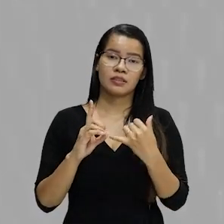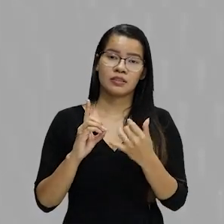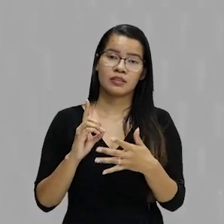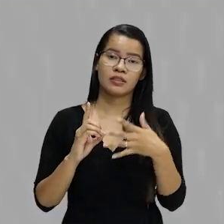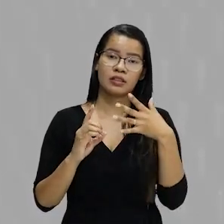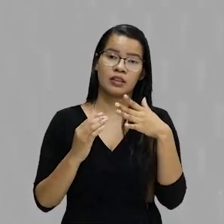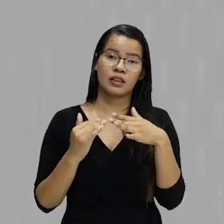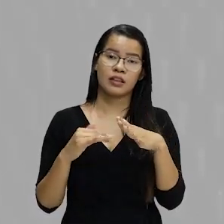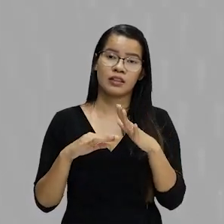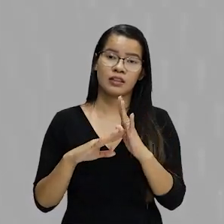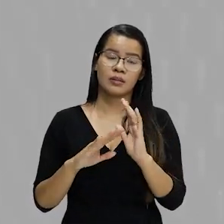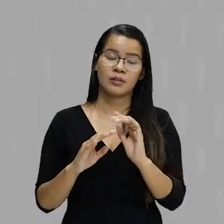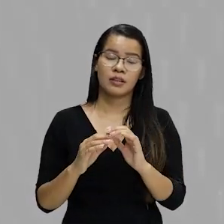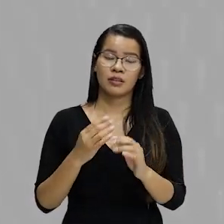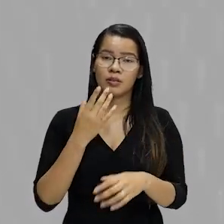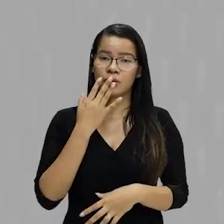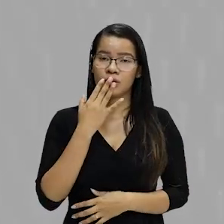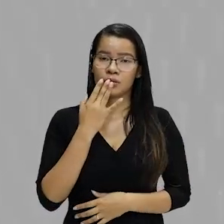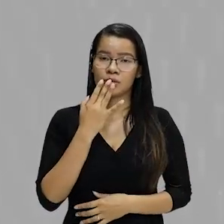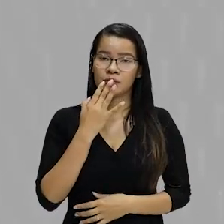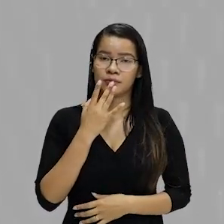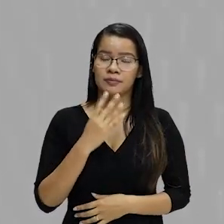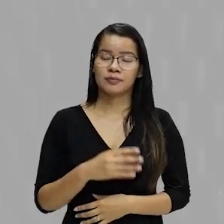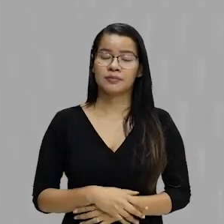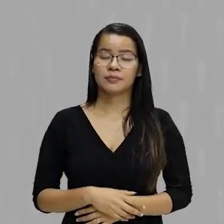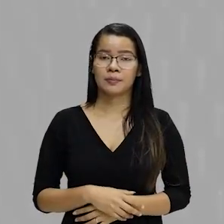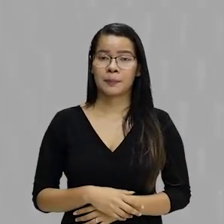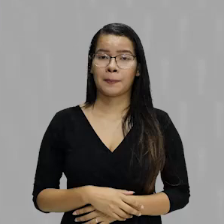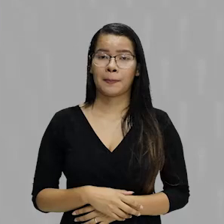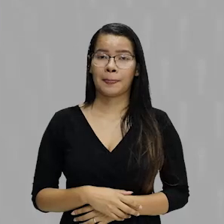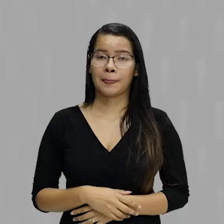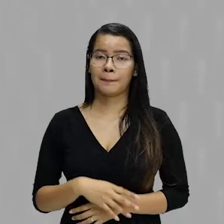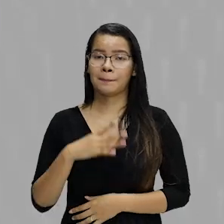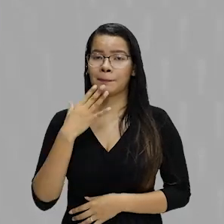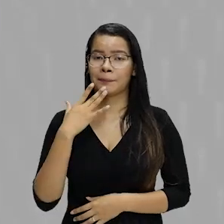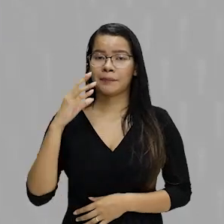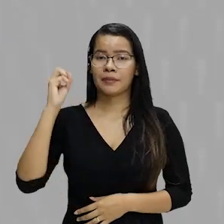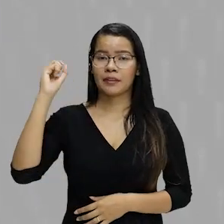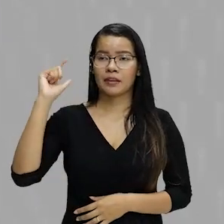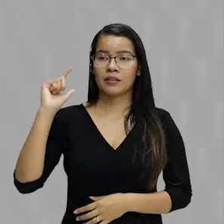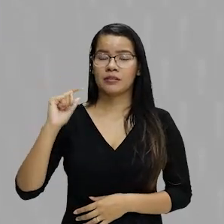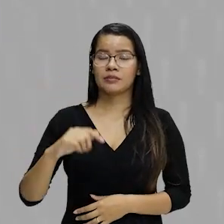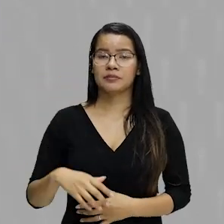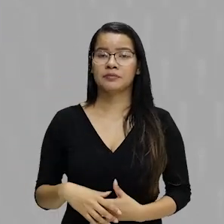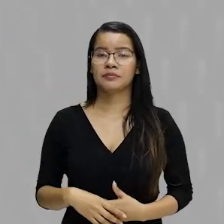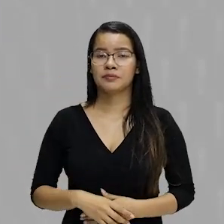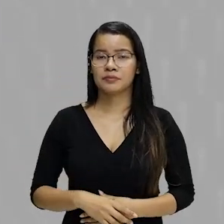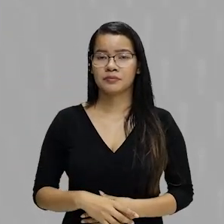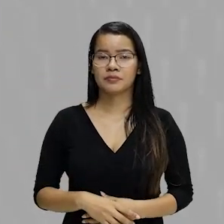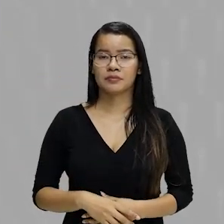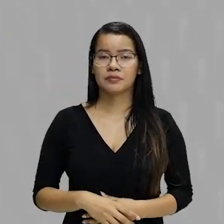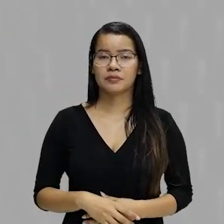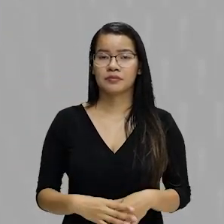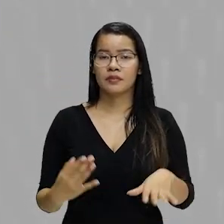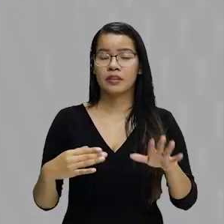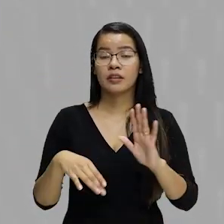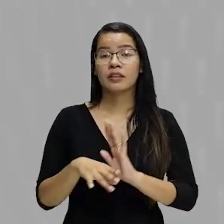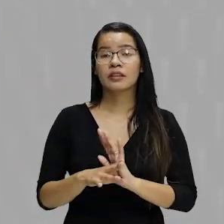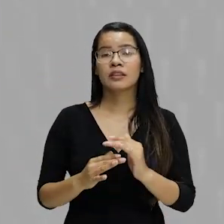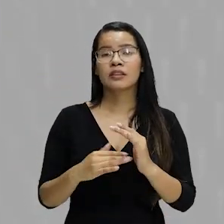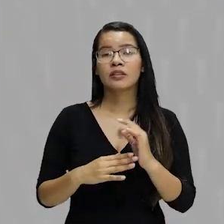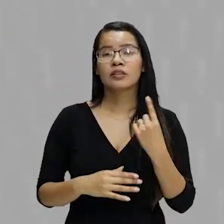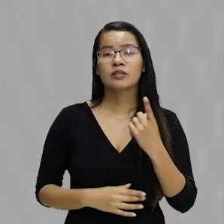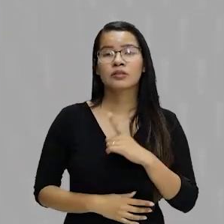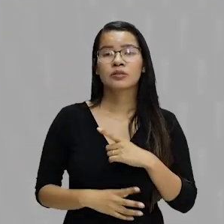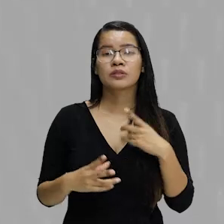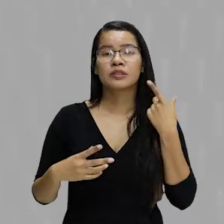pela coloração da cor, né? da luz, desculpa, a coloração da luz, que chega até, a gente consegue perceber